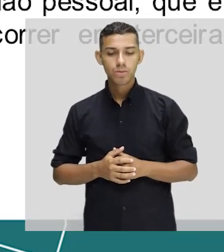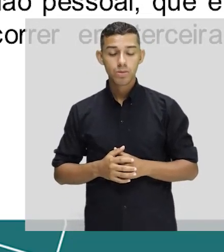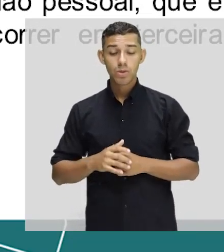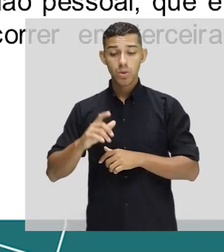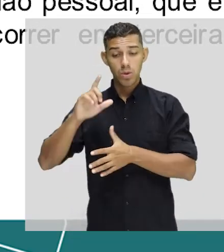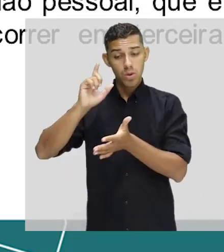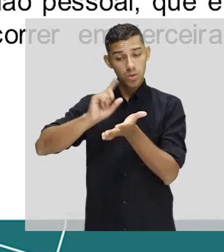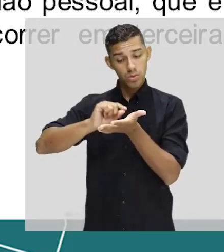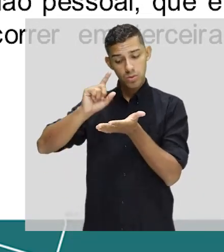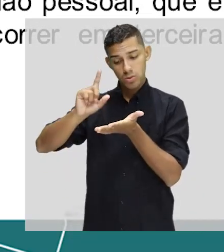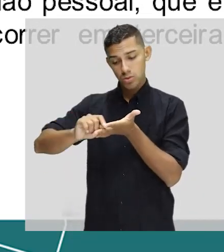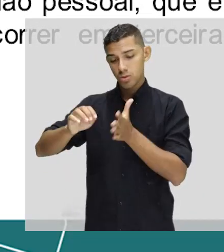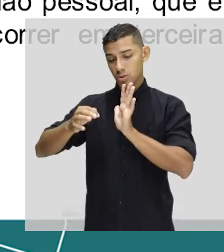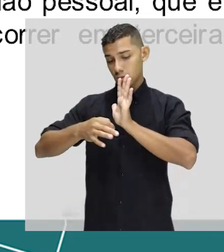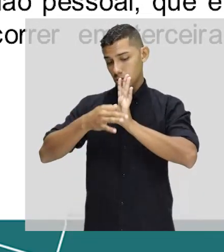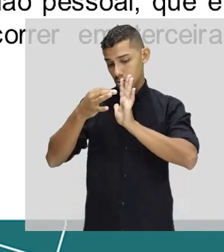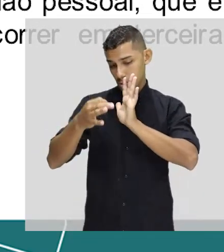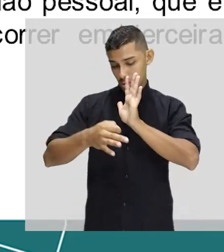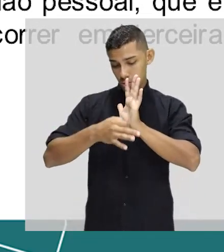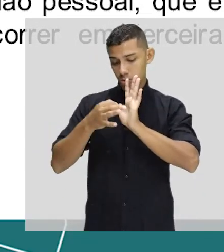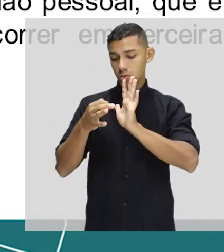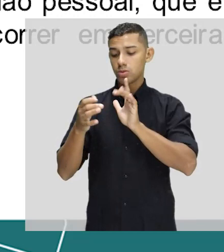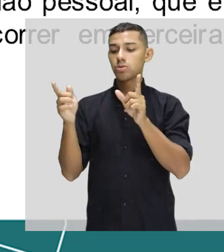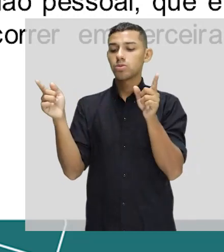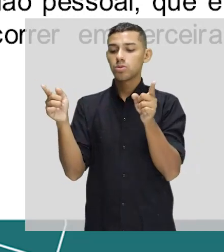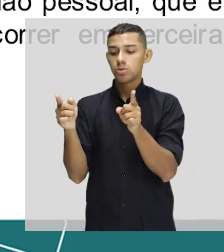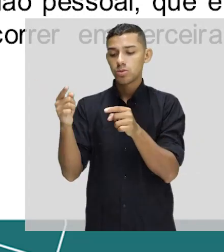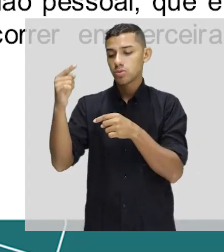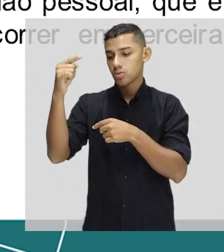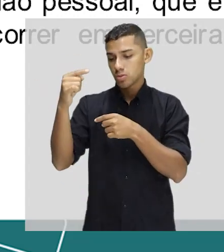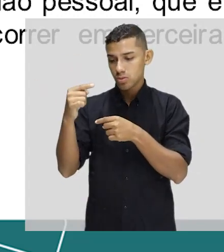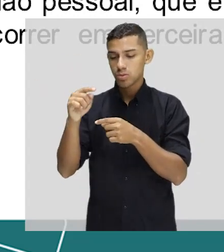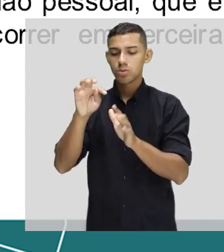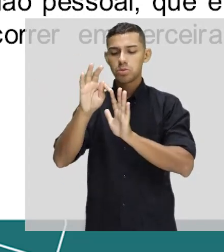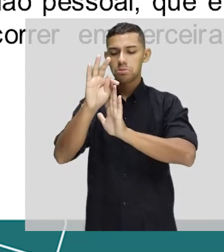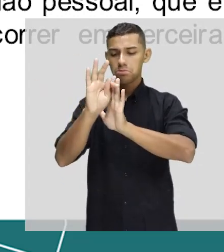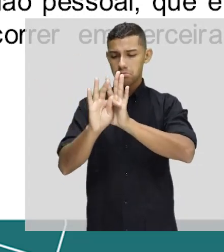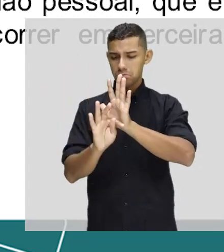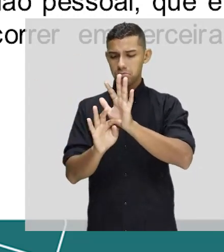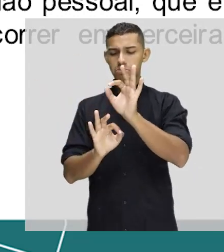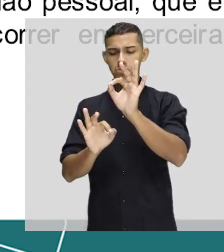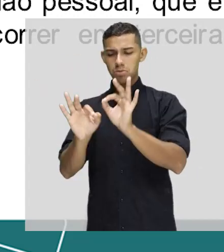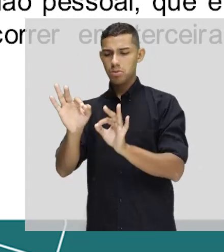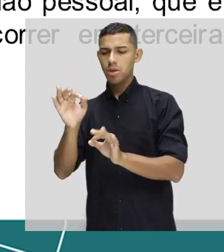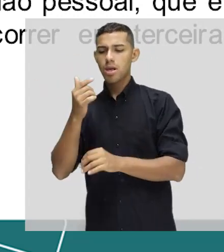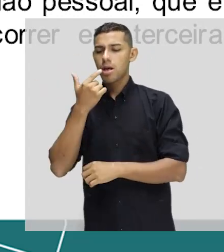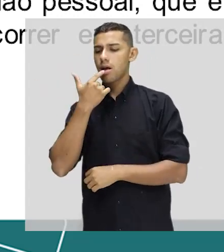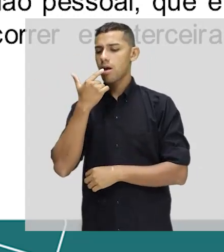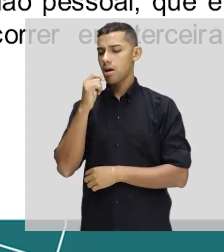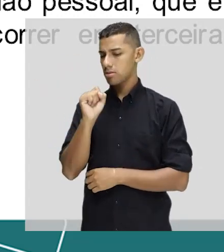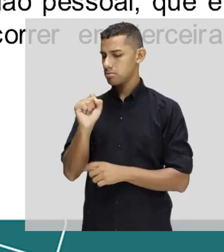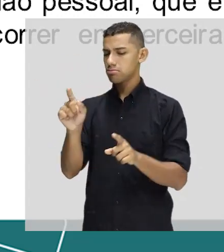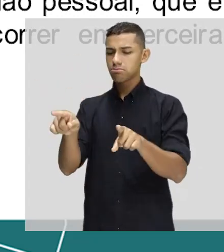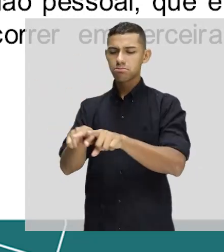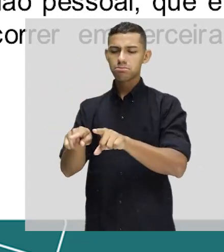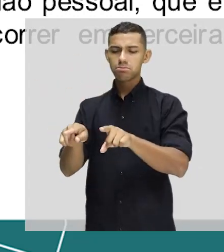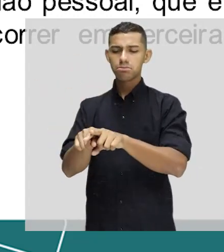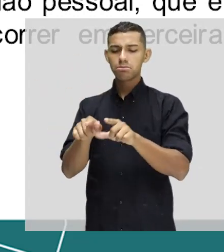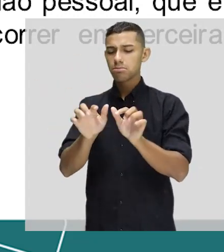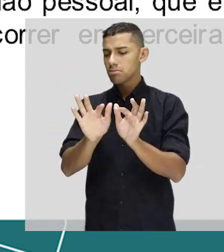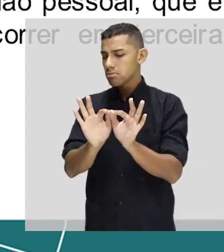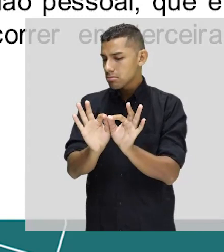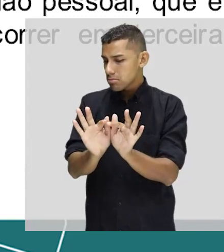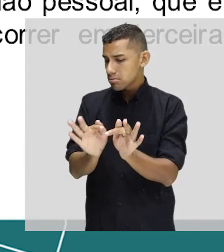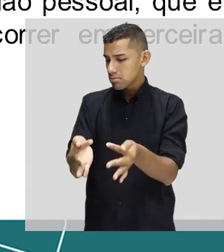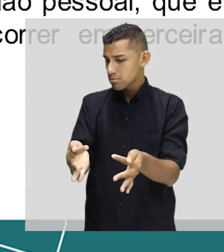ele trata-se de um texto de pequena leitura, breve e simples. A linguagem também é simples, sem